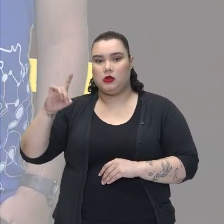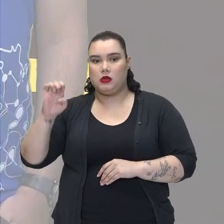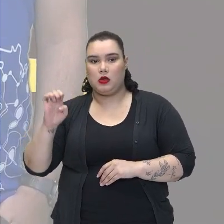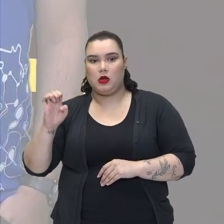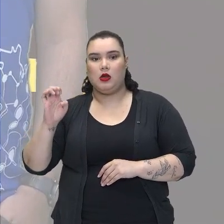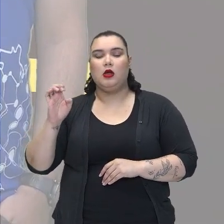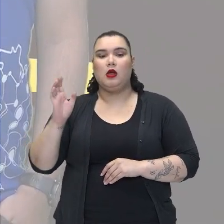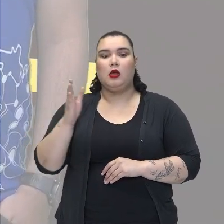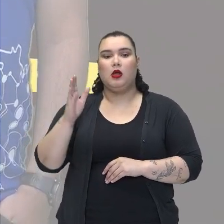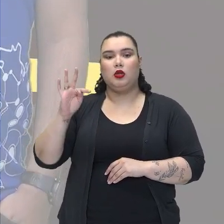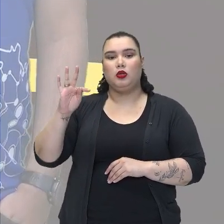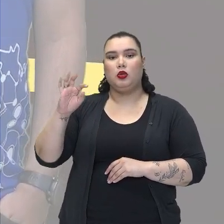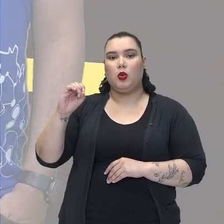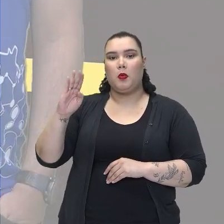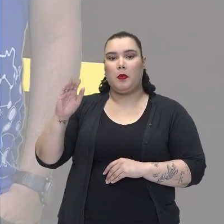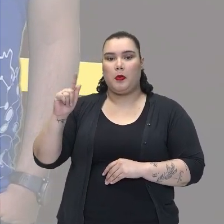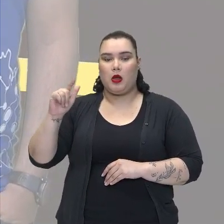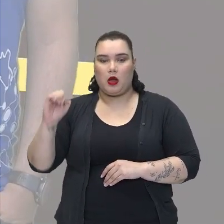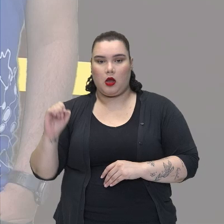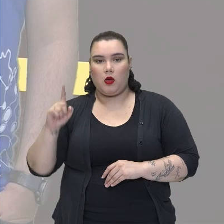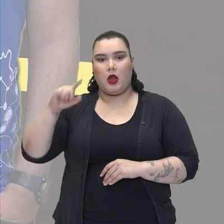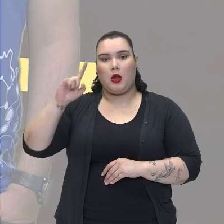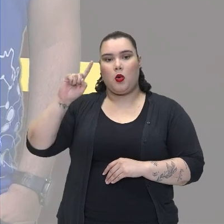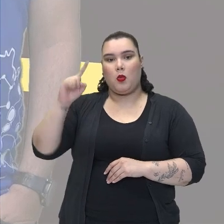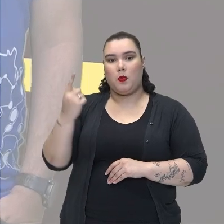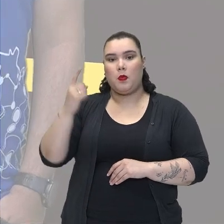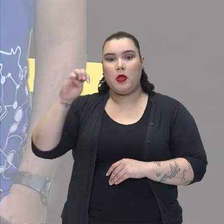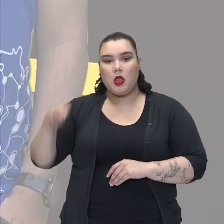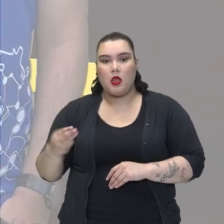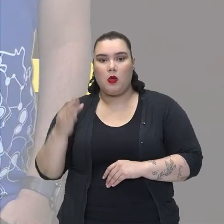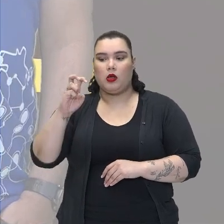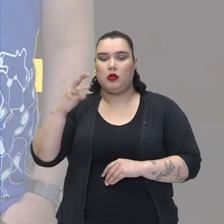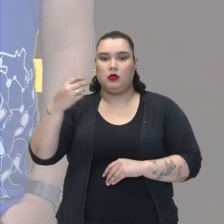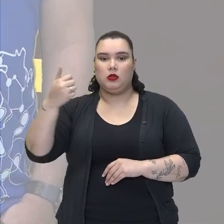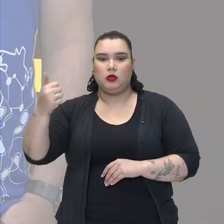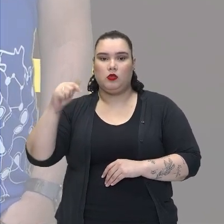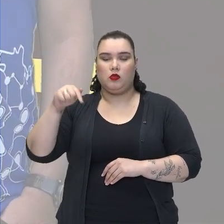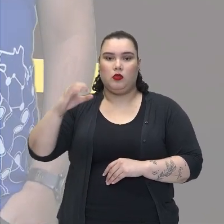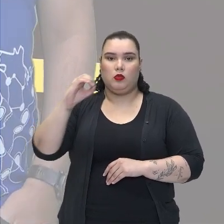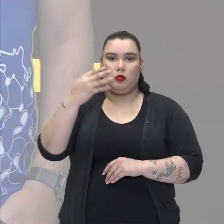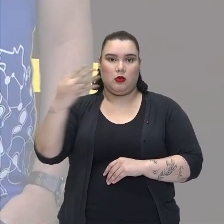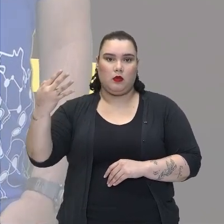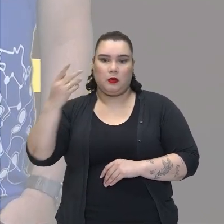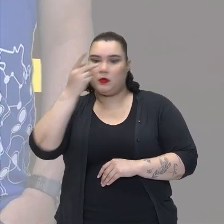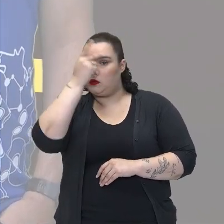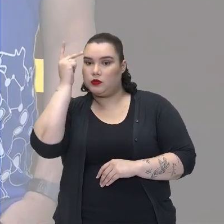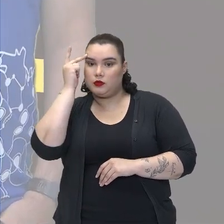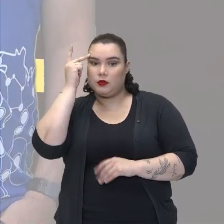né? E vamos até São Cristóvão e Neves, que tem ali